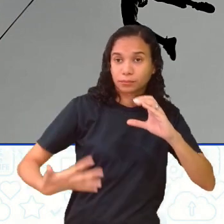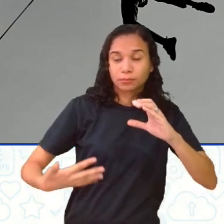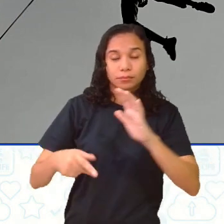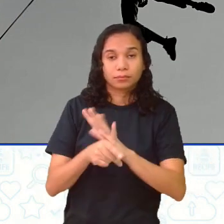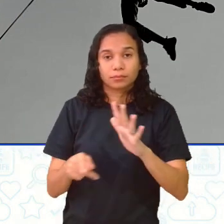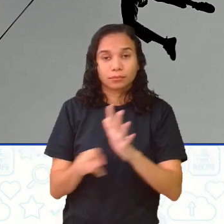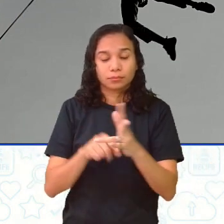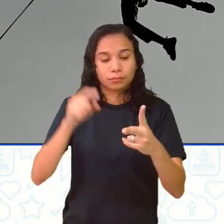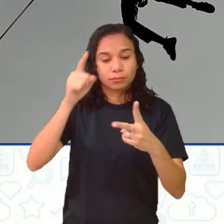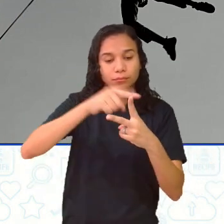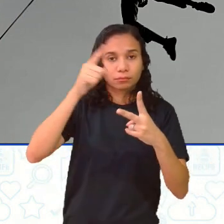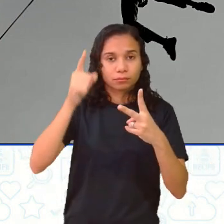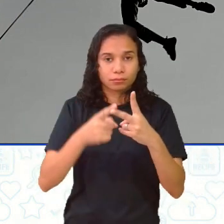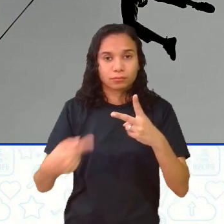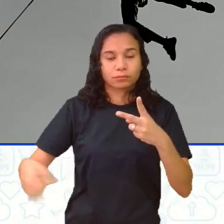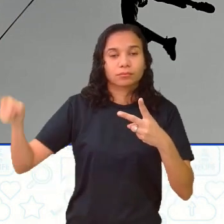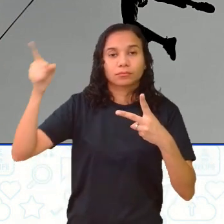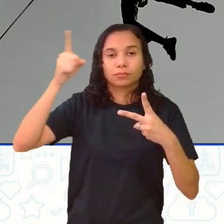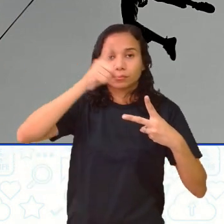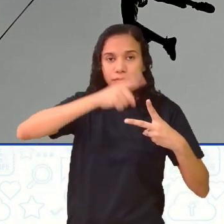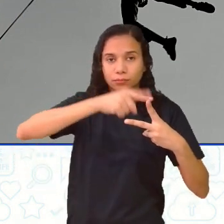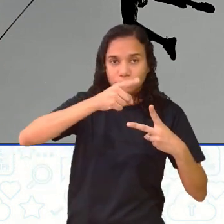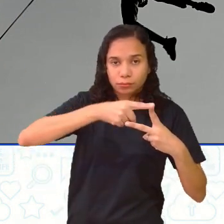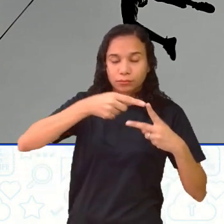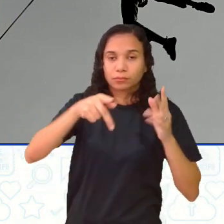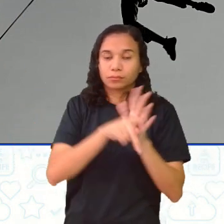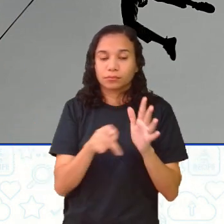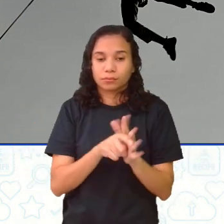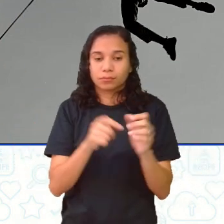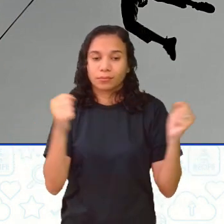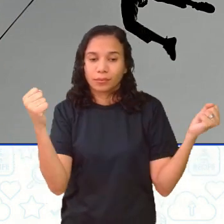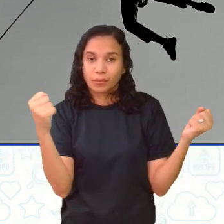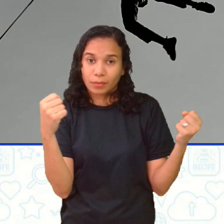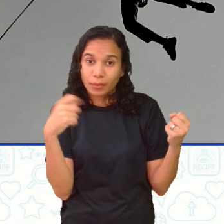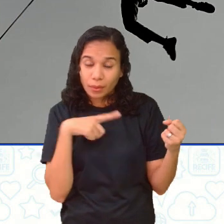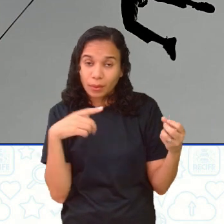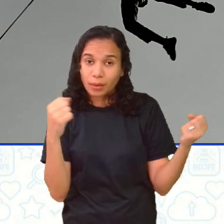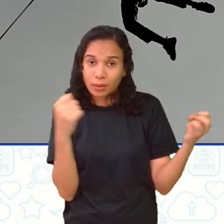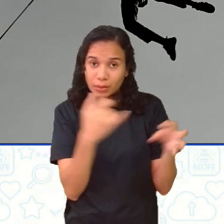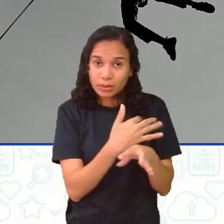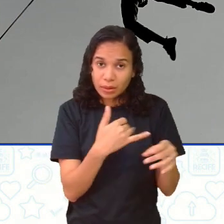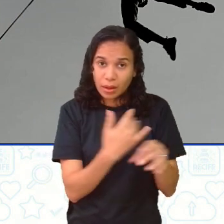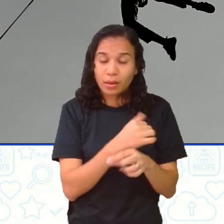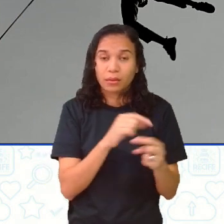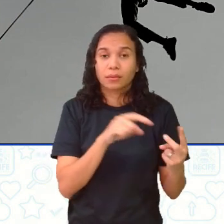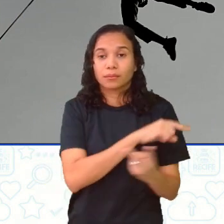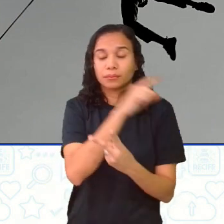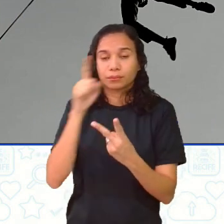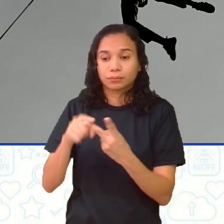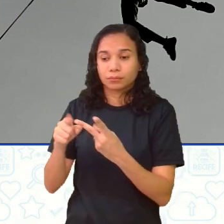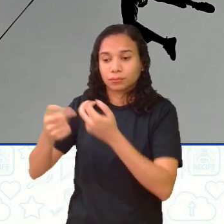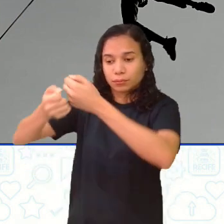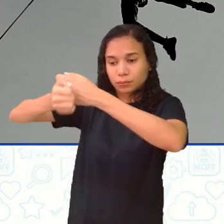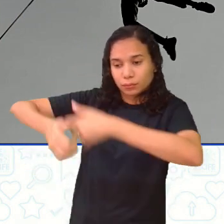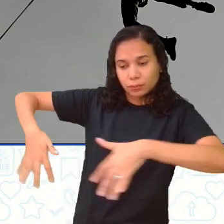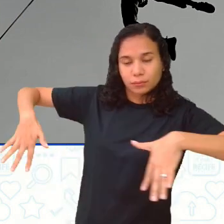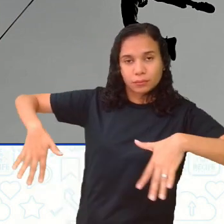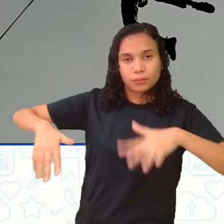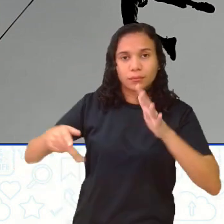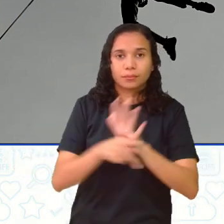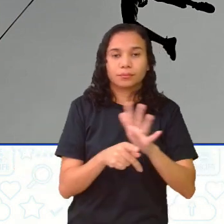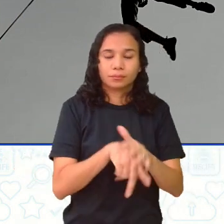em dois tipos. Temos a área urbana e na natureza. Então, nós temos práticas corporais